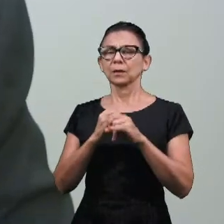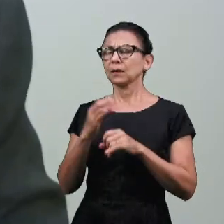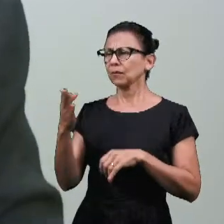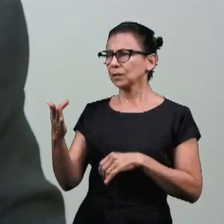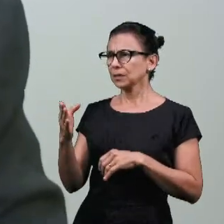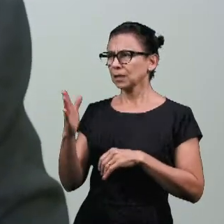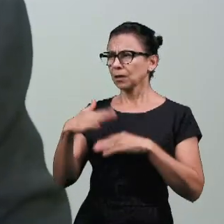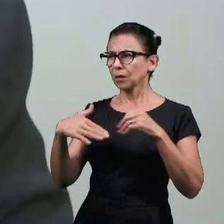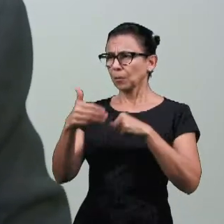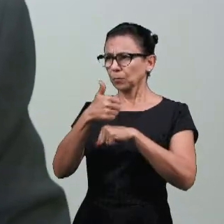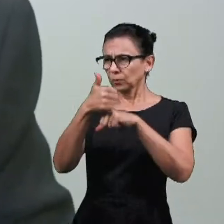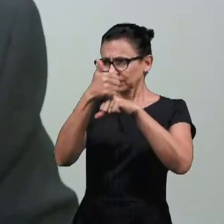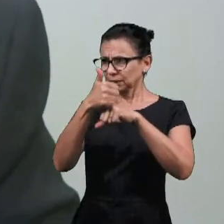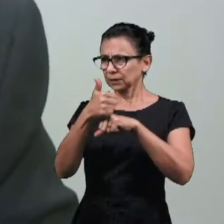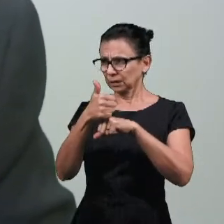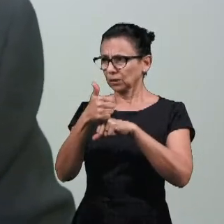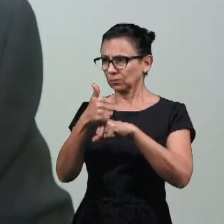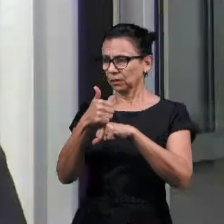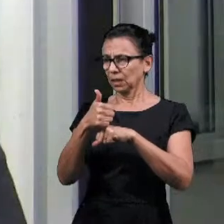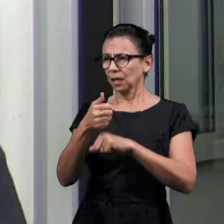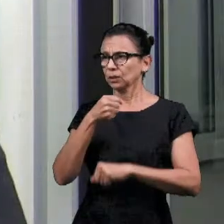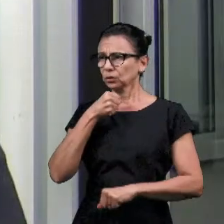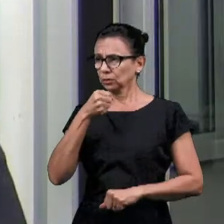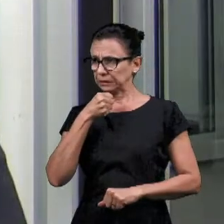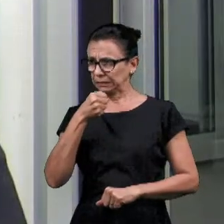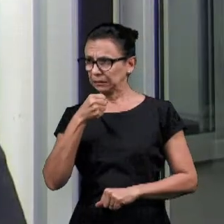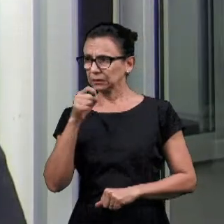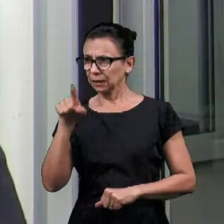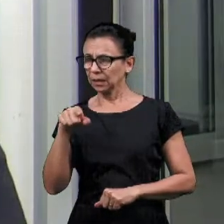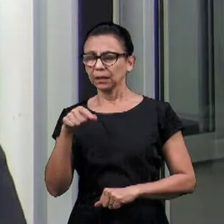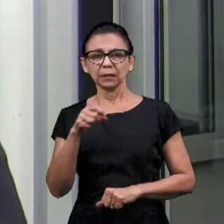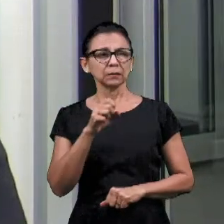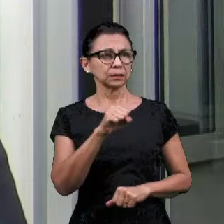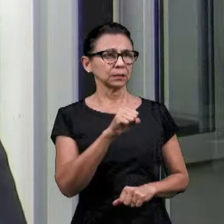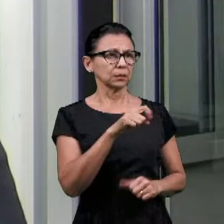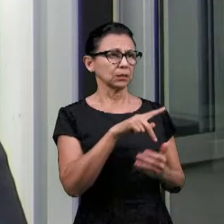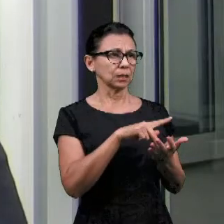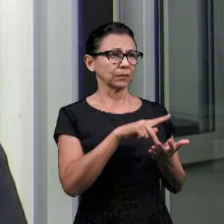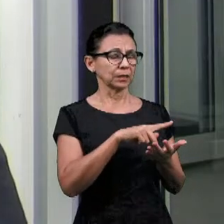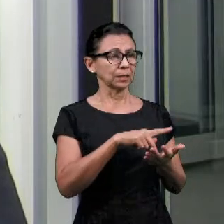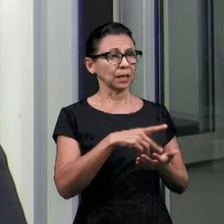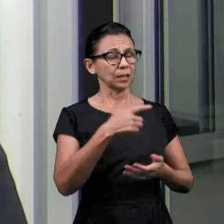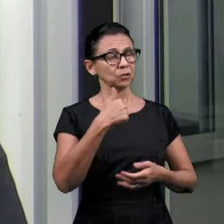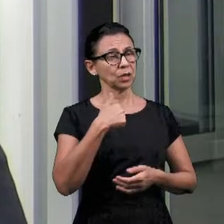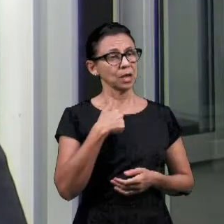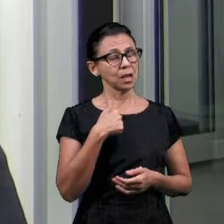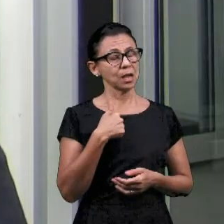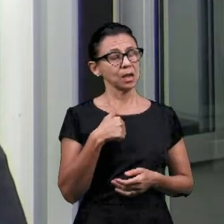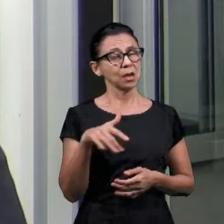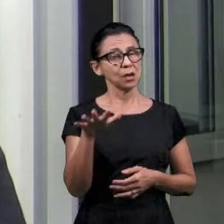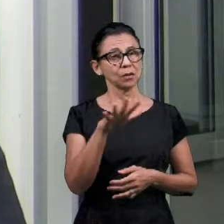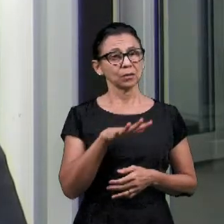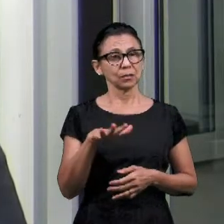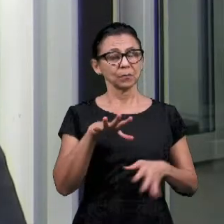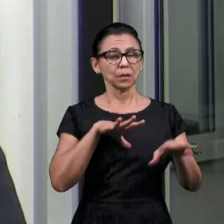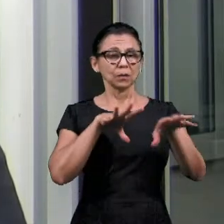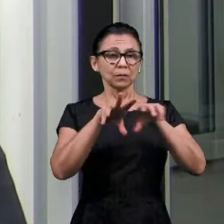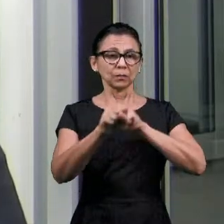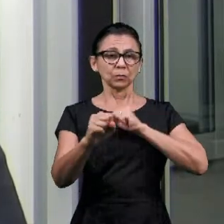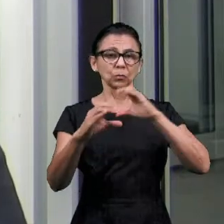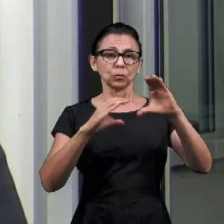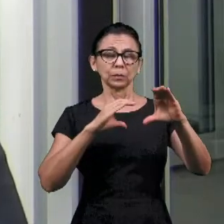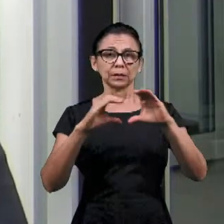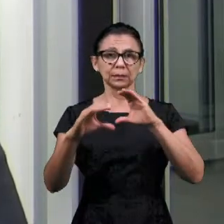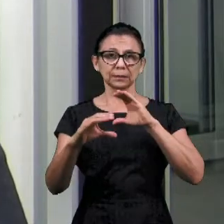pastor? Formado, não é isso? Na verdade, eu sou publicitário. A minha formação em comunicação